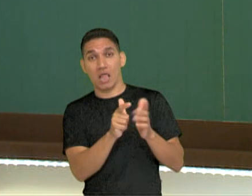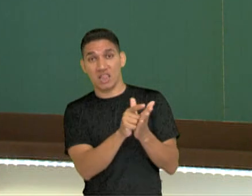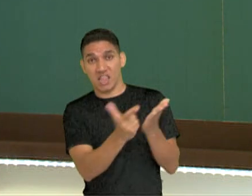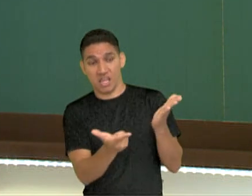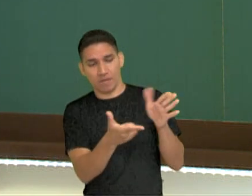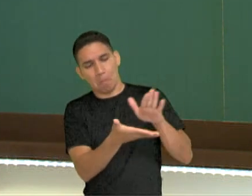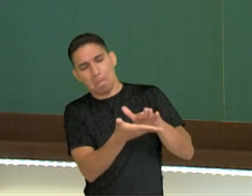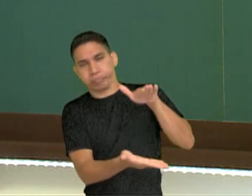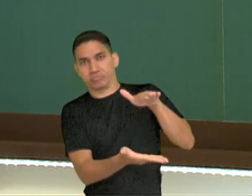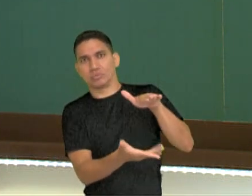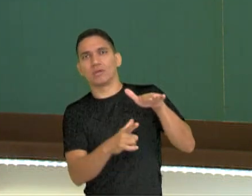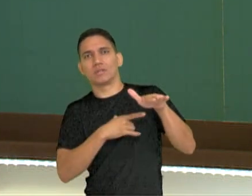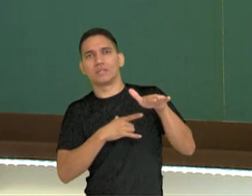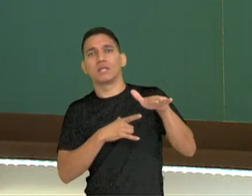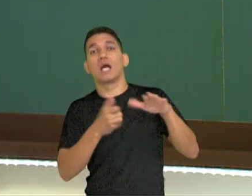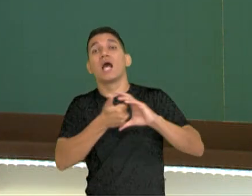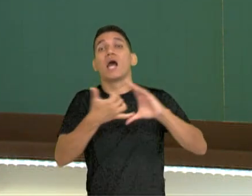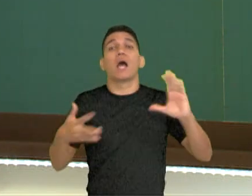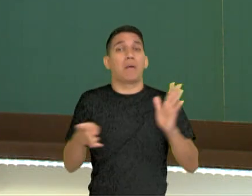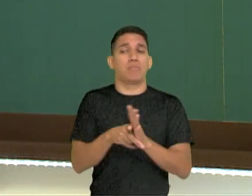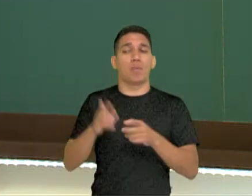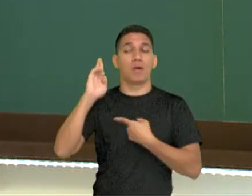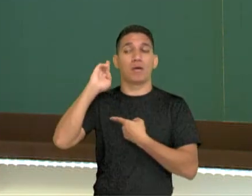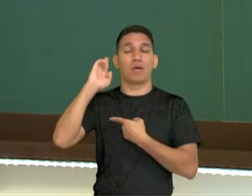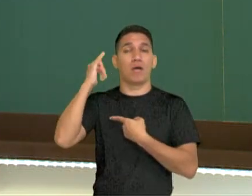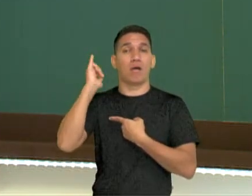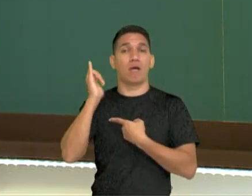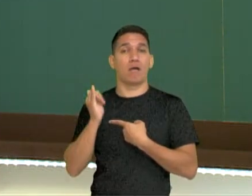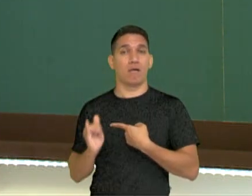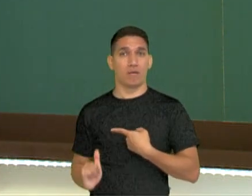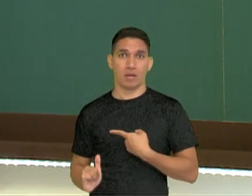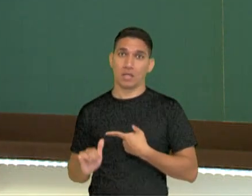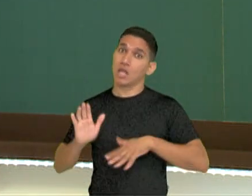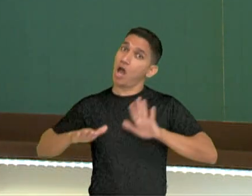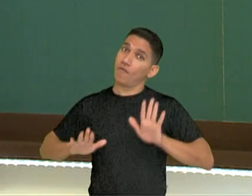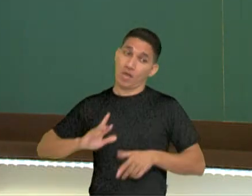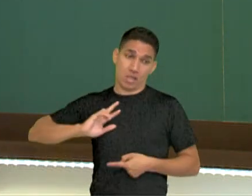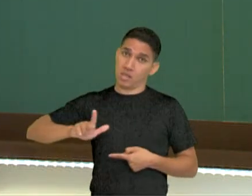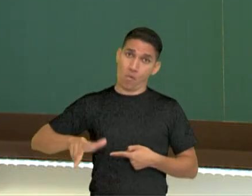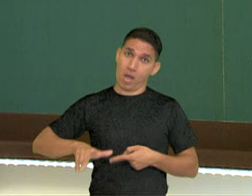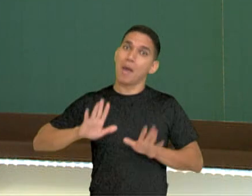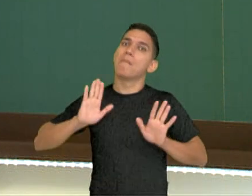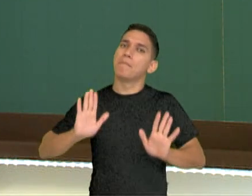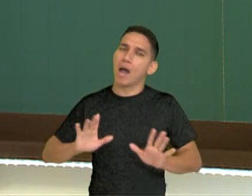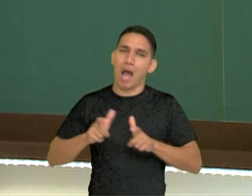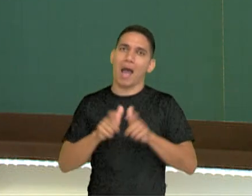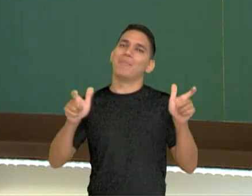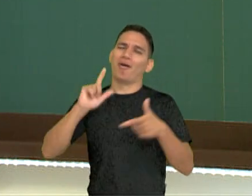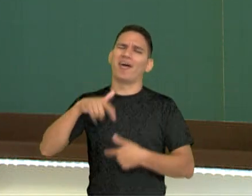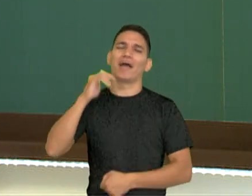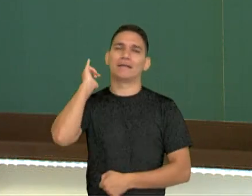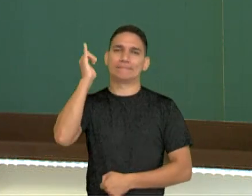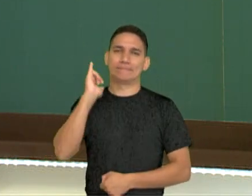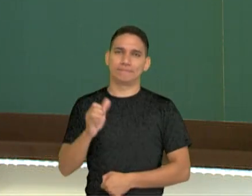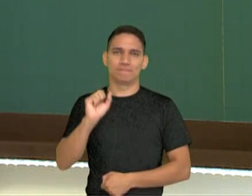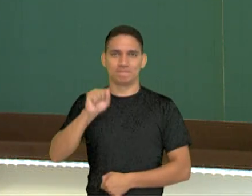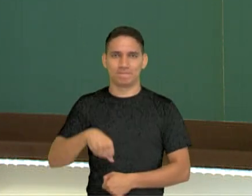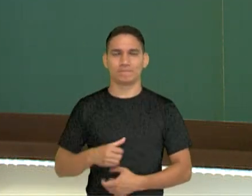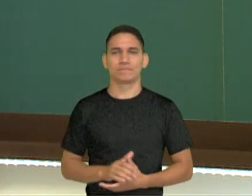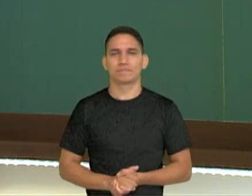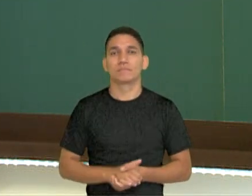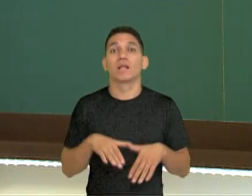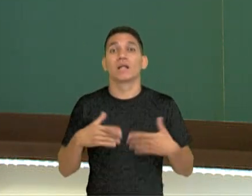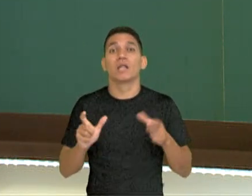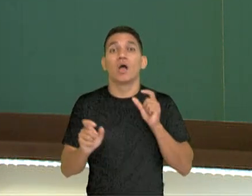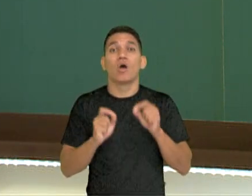provavelmente tem a característica de um romance, né? Pode não ser um romance, mas muitas vezes é sim um romance. Então,